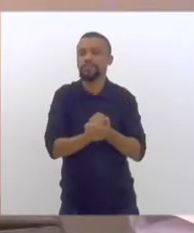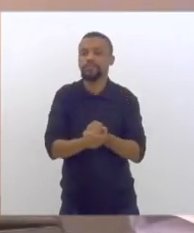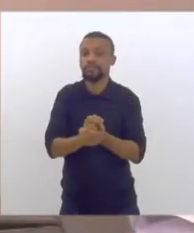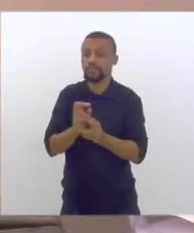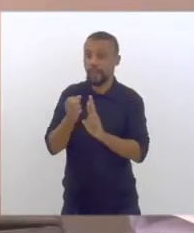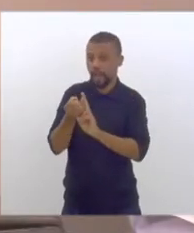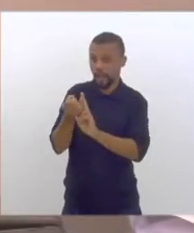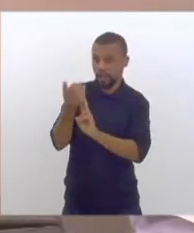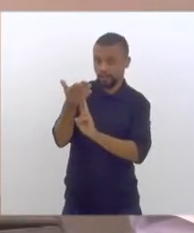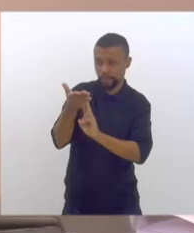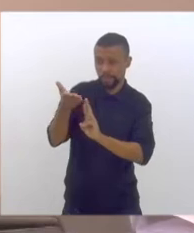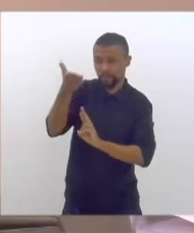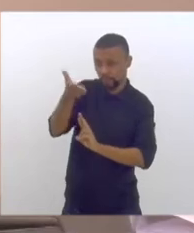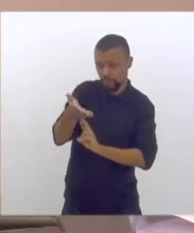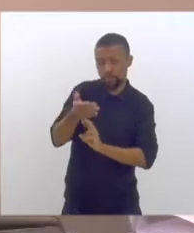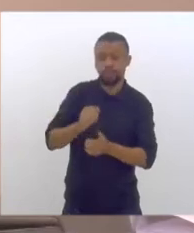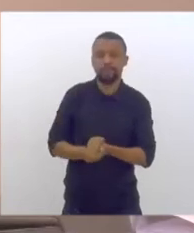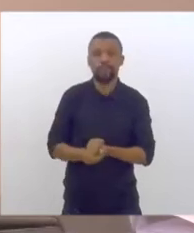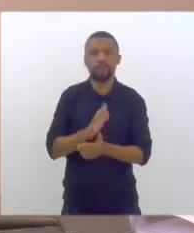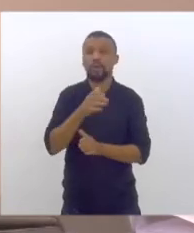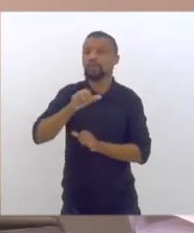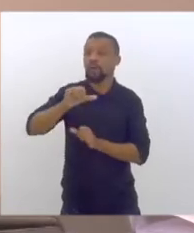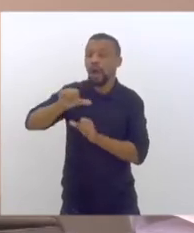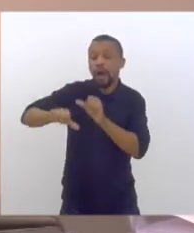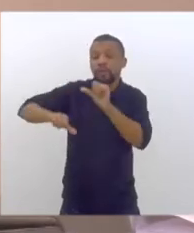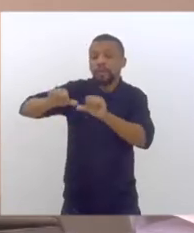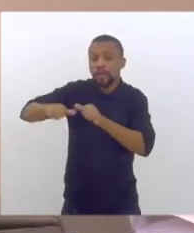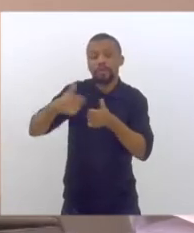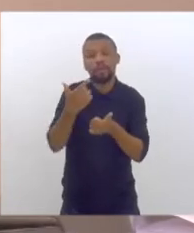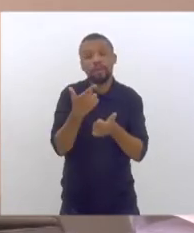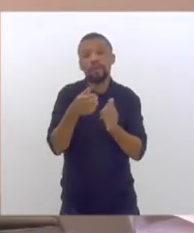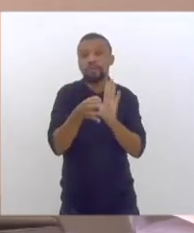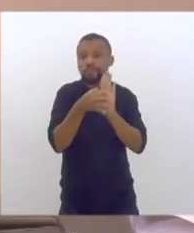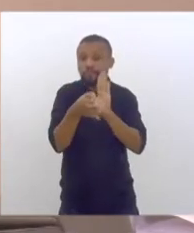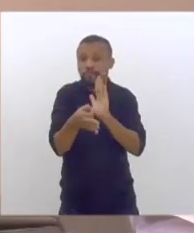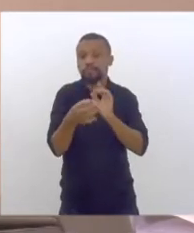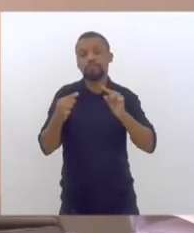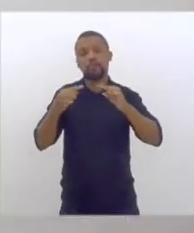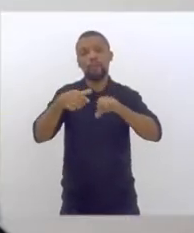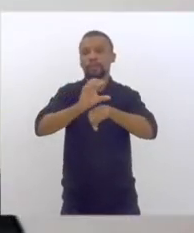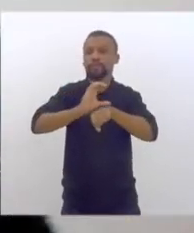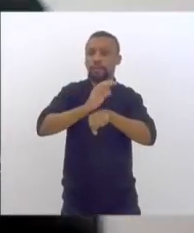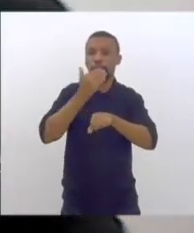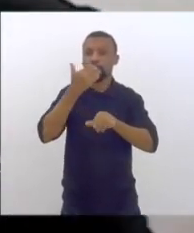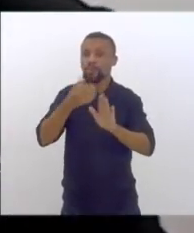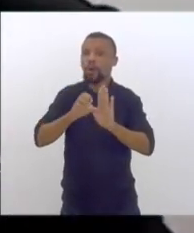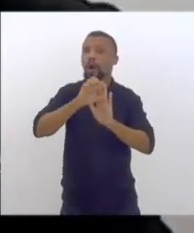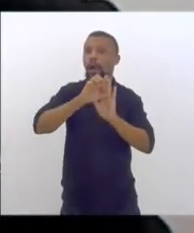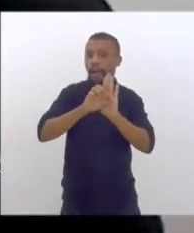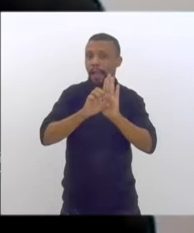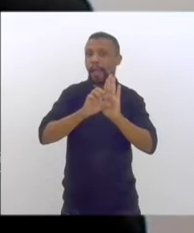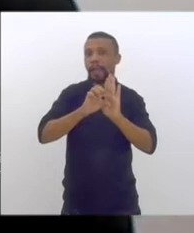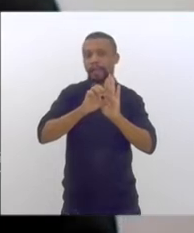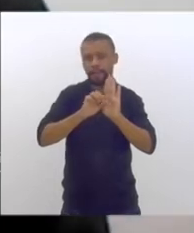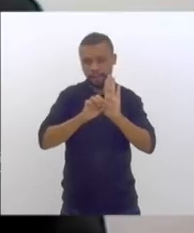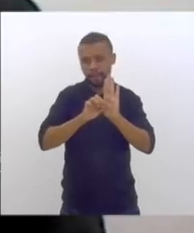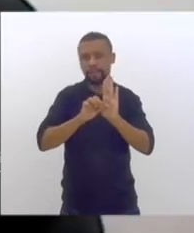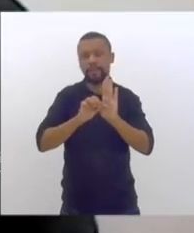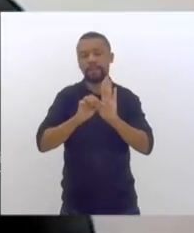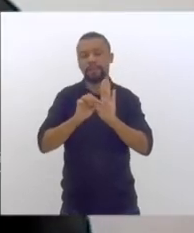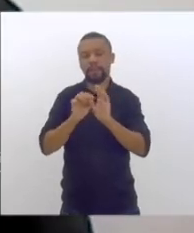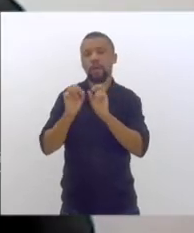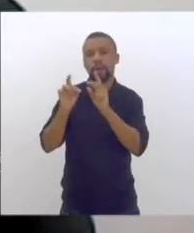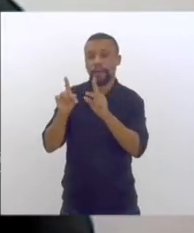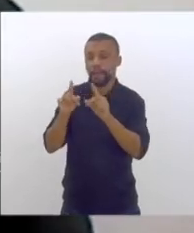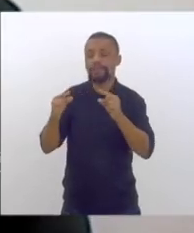relatoria a sua Presidente sobre o seu parecer pela constitucionalidade com emenda e vai falar agora tava na minha outra folha aqui